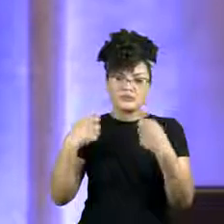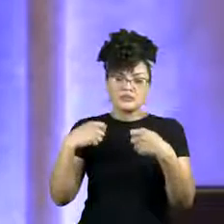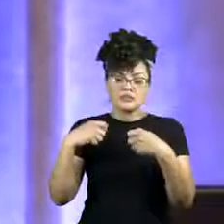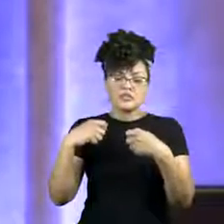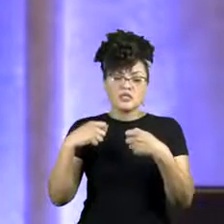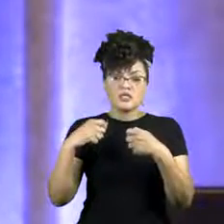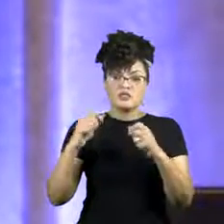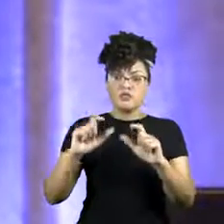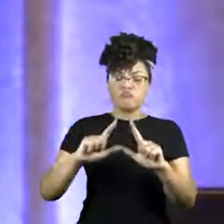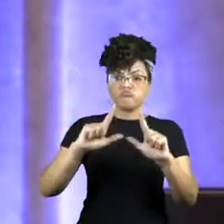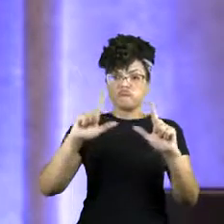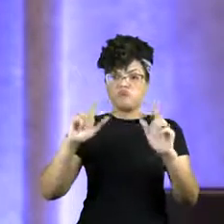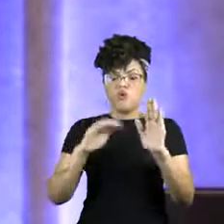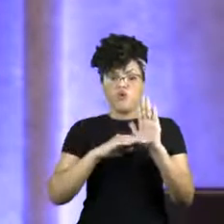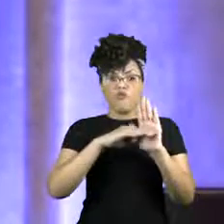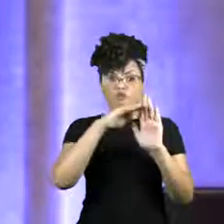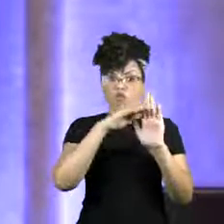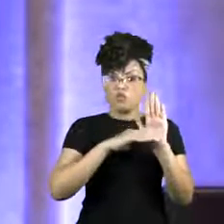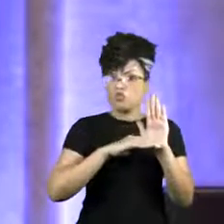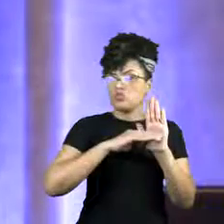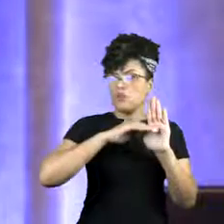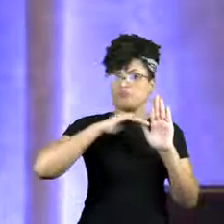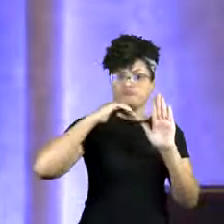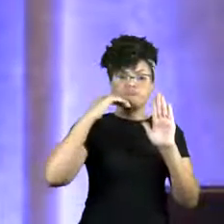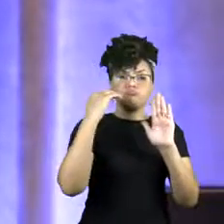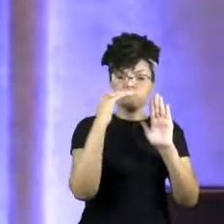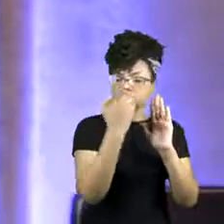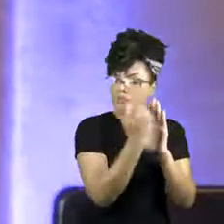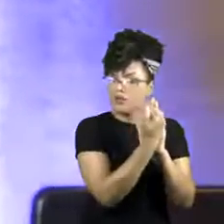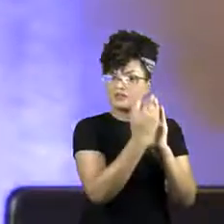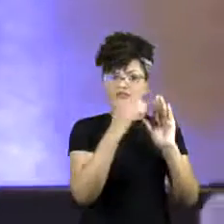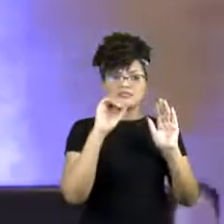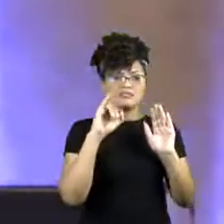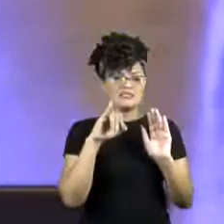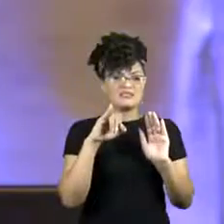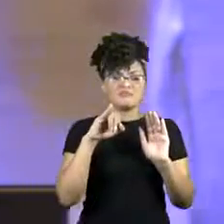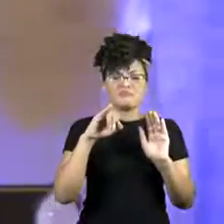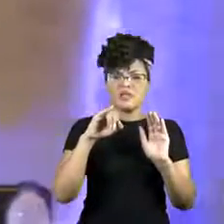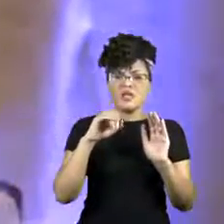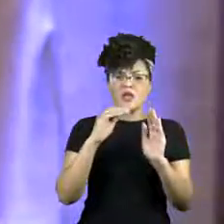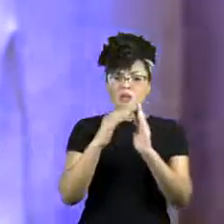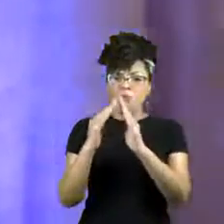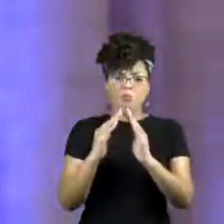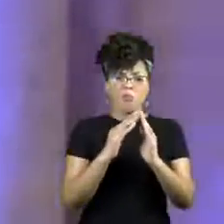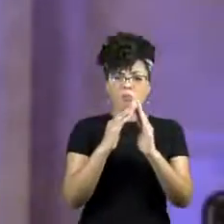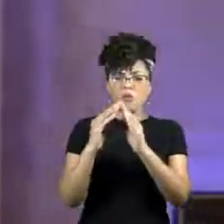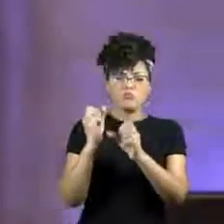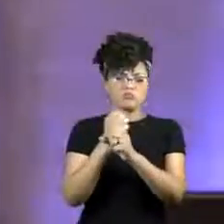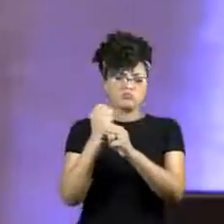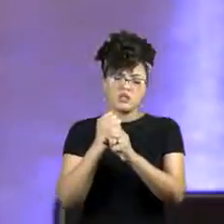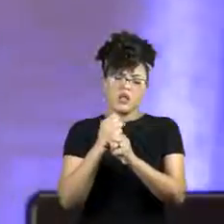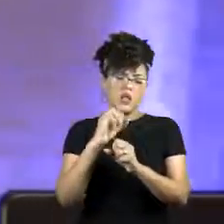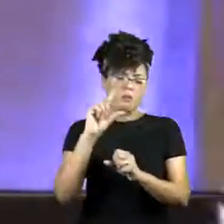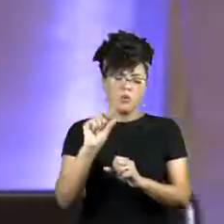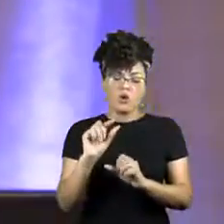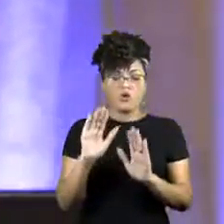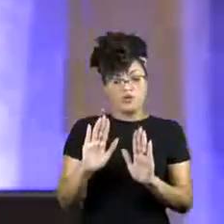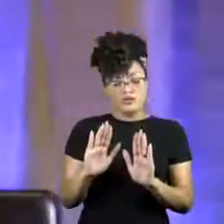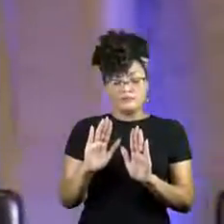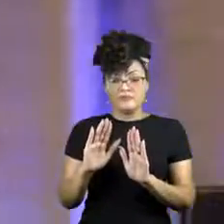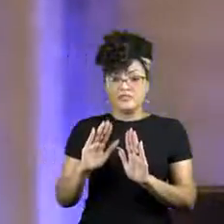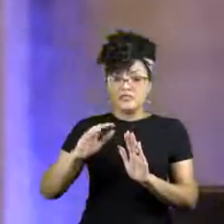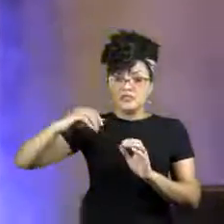segurança muito alto para estabilizar num talude, que às vezes é um talude construtivo. Né? E, ao mesmo tempo, se eu estiver num lugar onde é muito perigoso